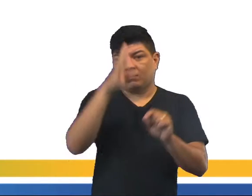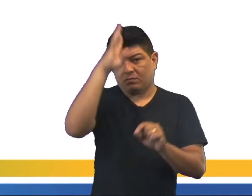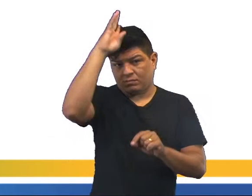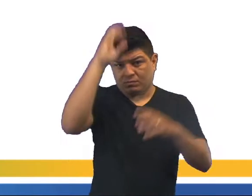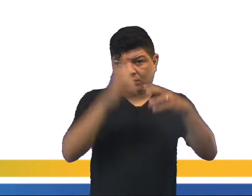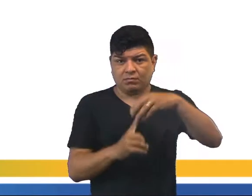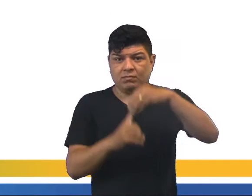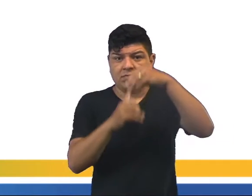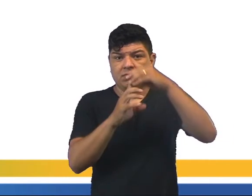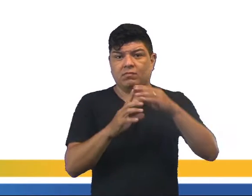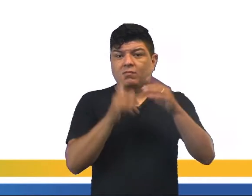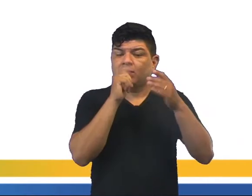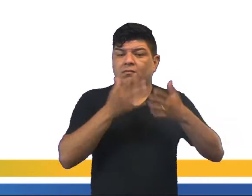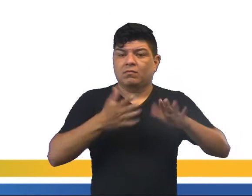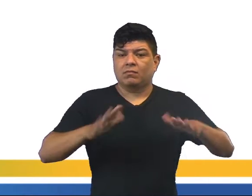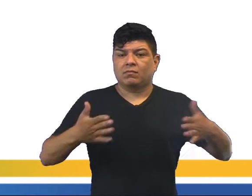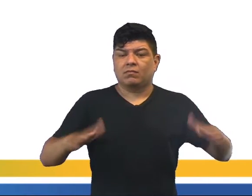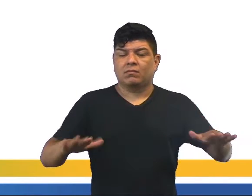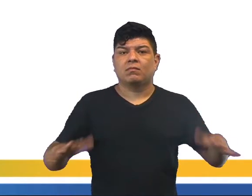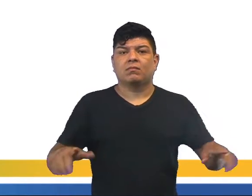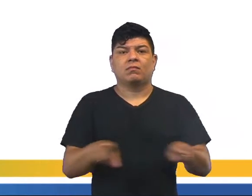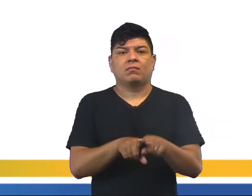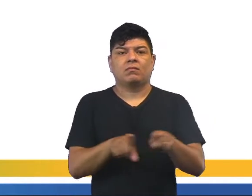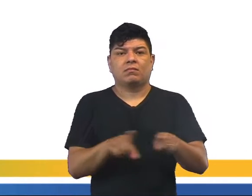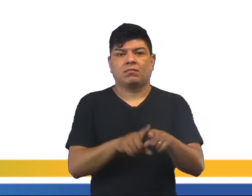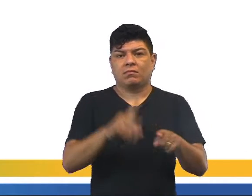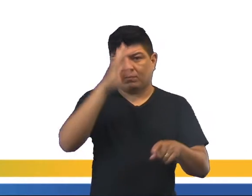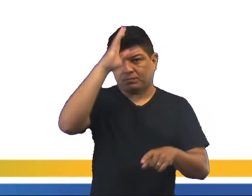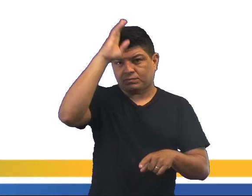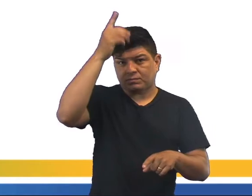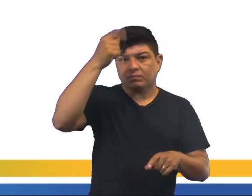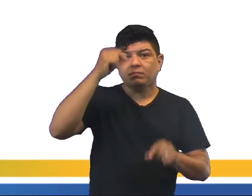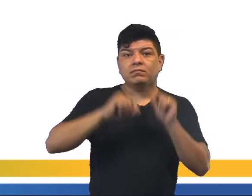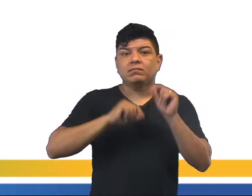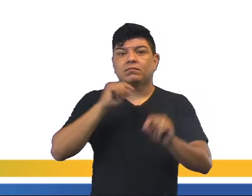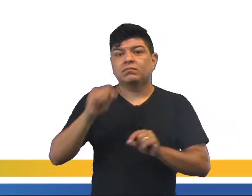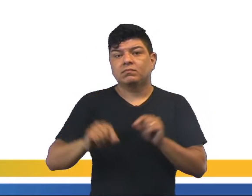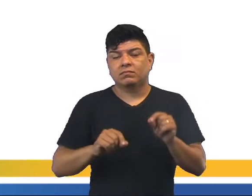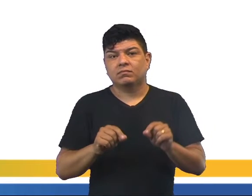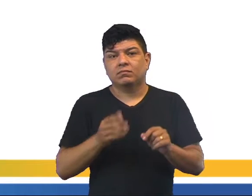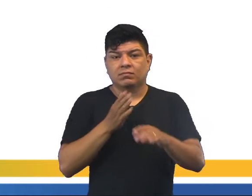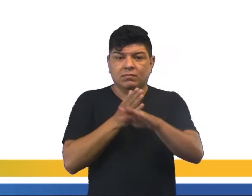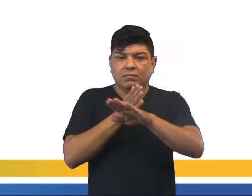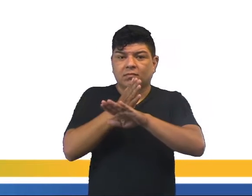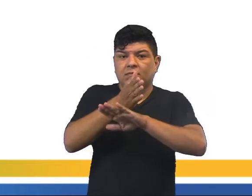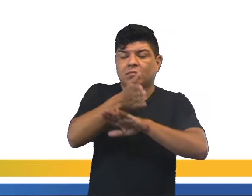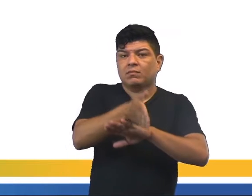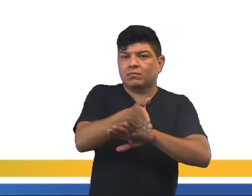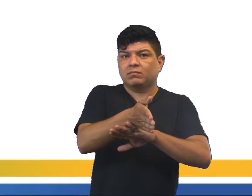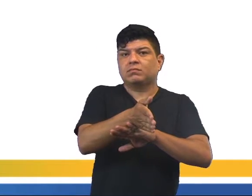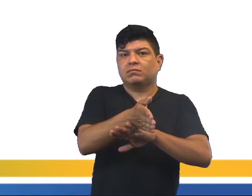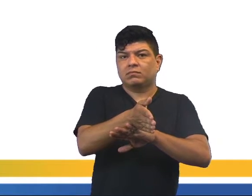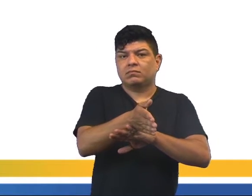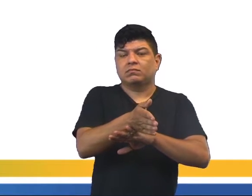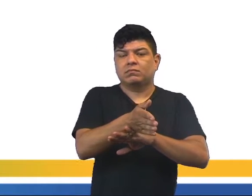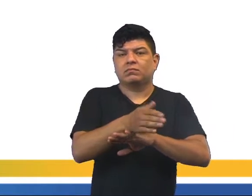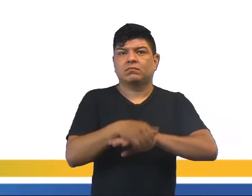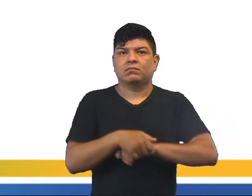no Mar Mediterrâneo. E os romanos eles passaram a chamar o Mar Mediterrâneo de